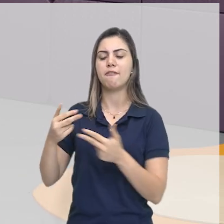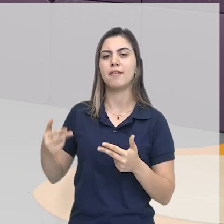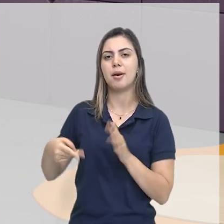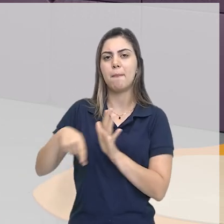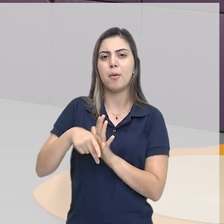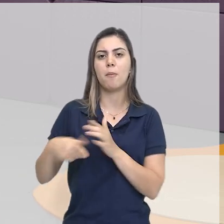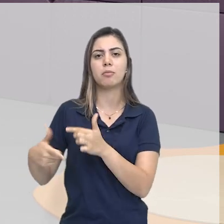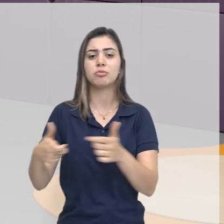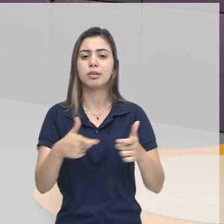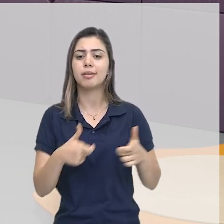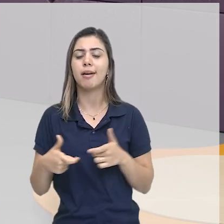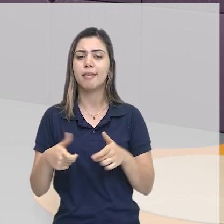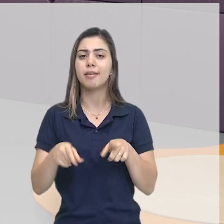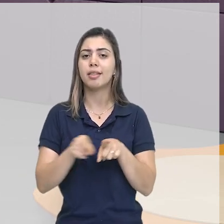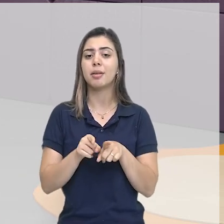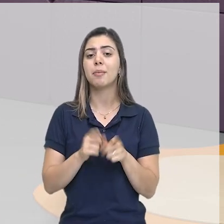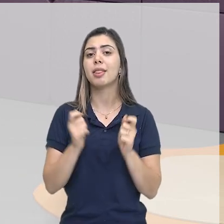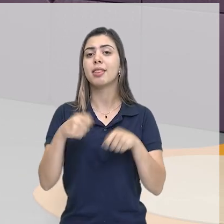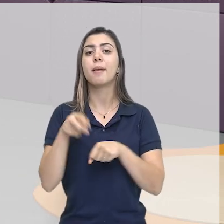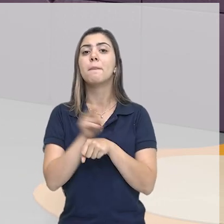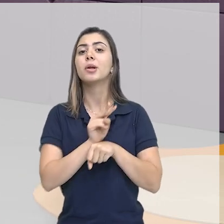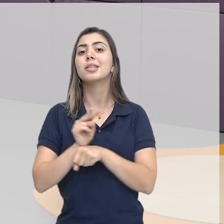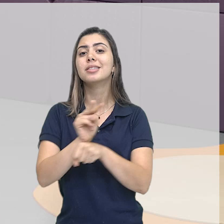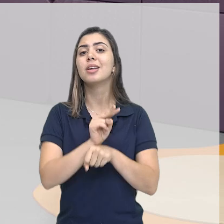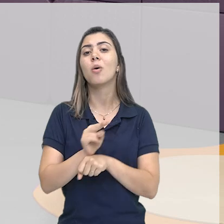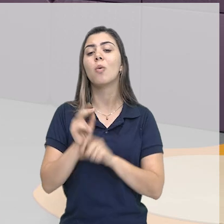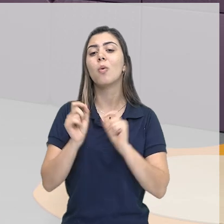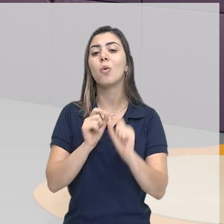ofereciam proteção justamente a quem? Aos